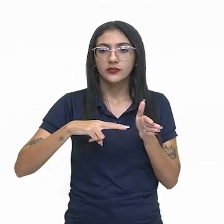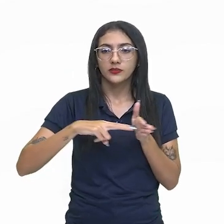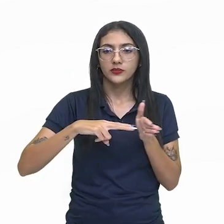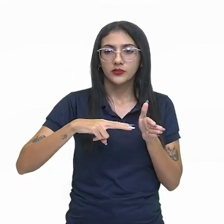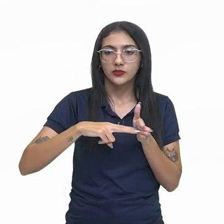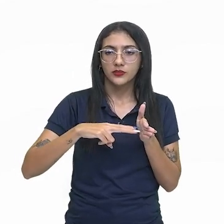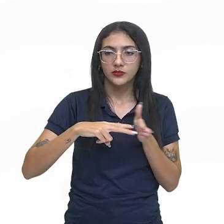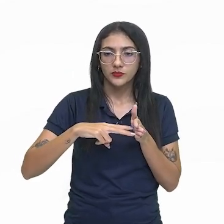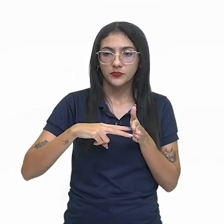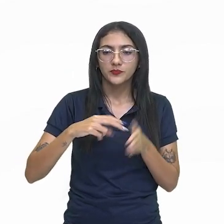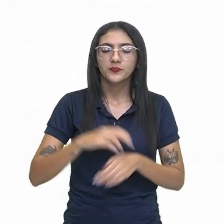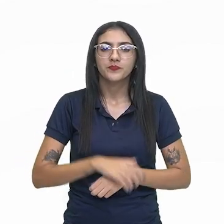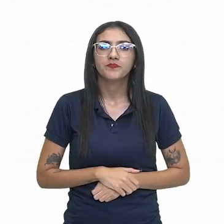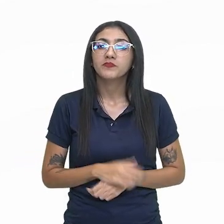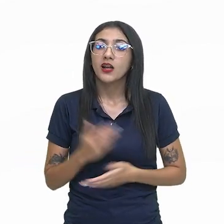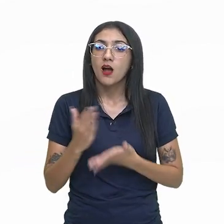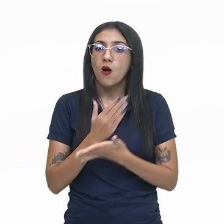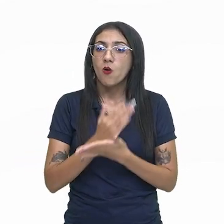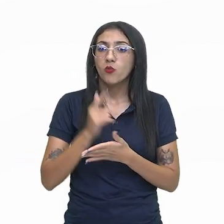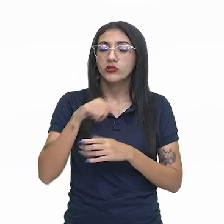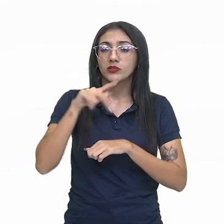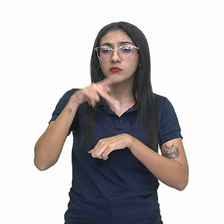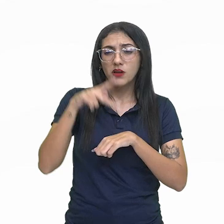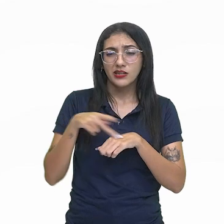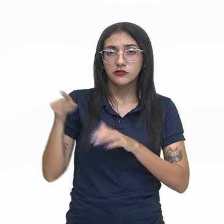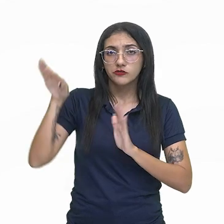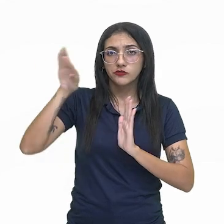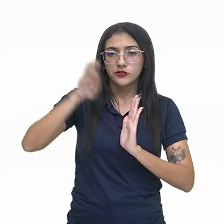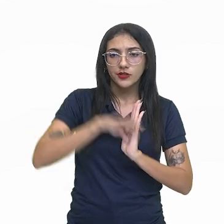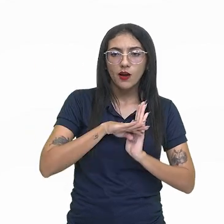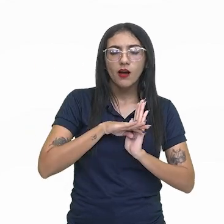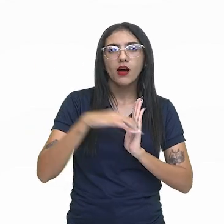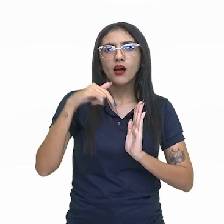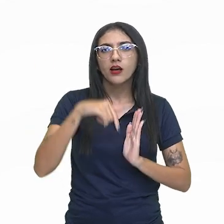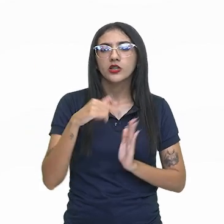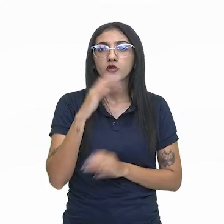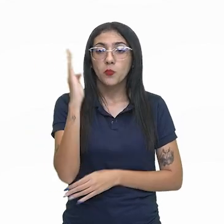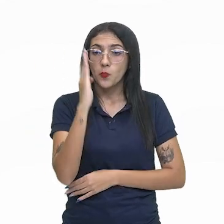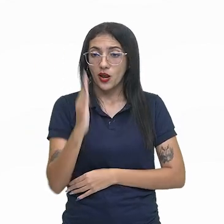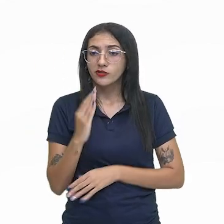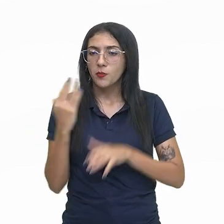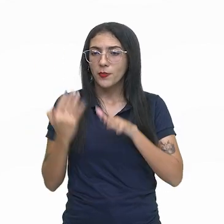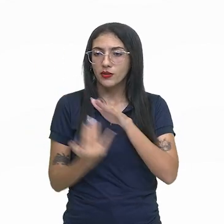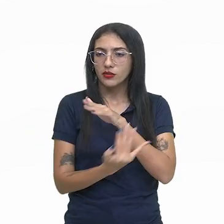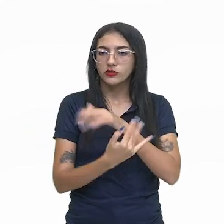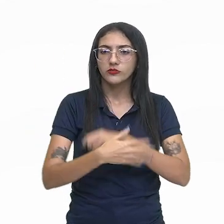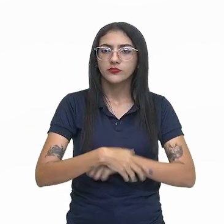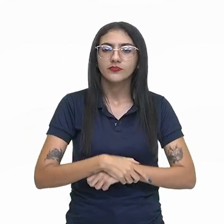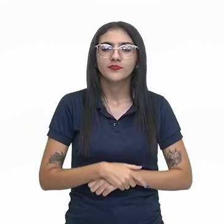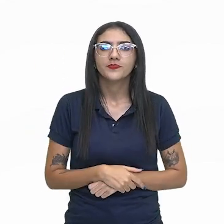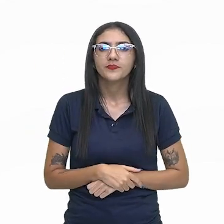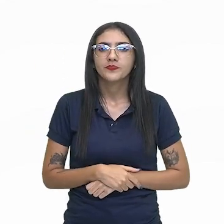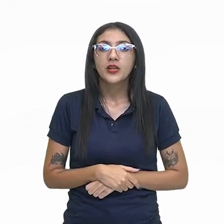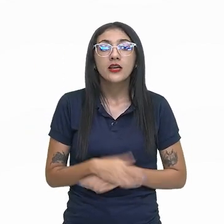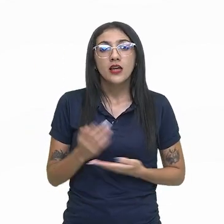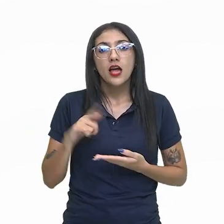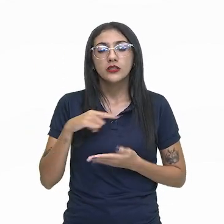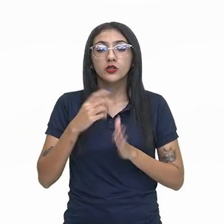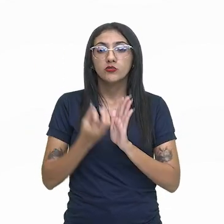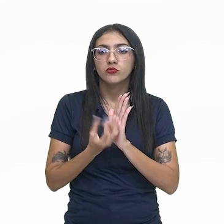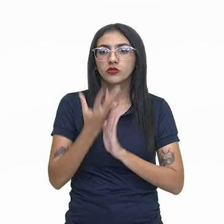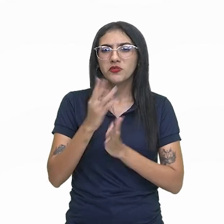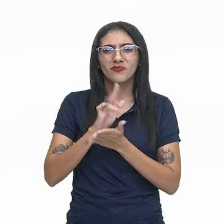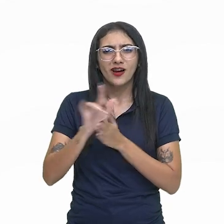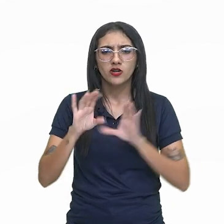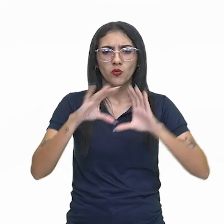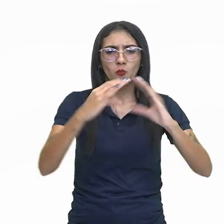desses imigrantes que chegaram aqui durante esse período no Brasil. E aí nós temos a formação de diversas